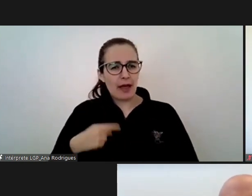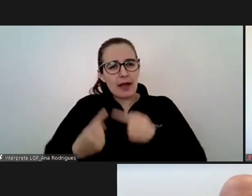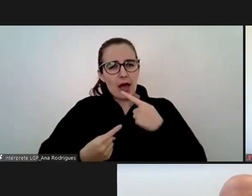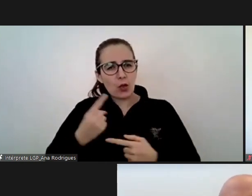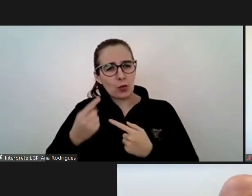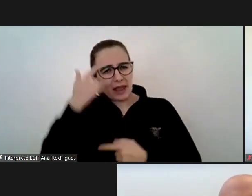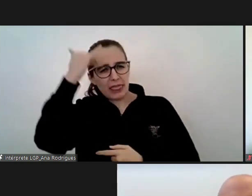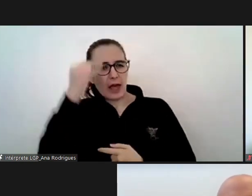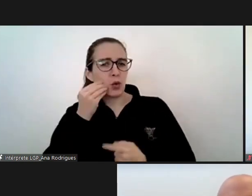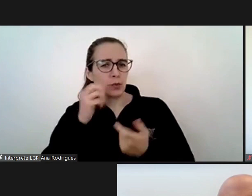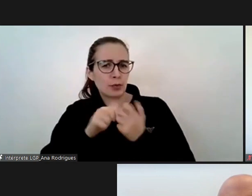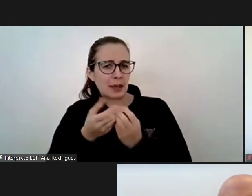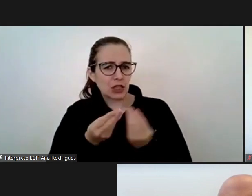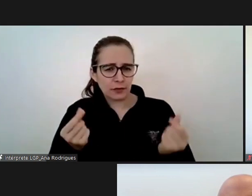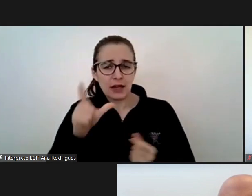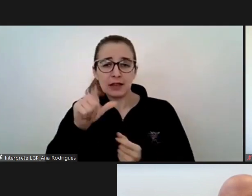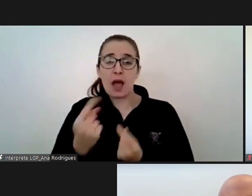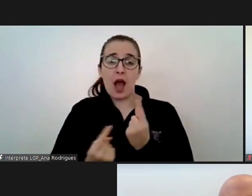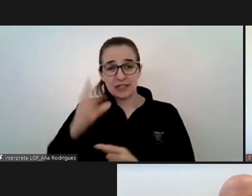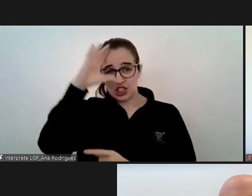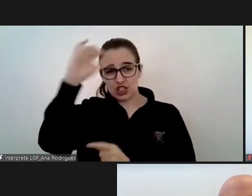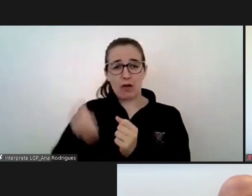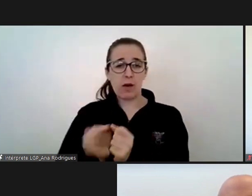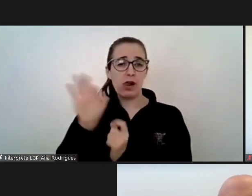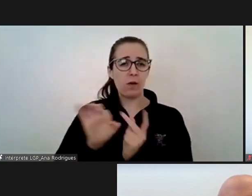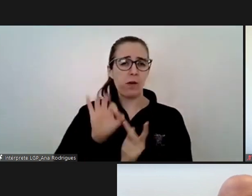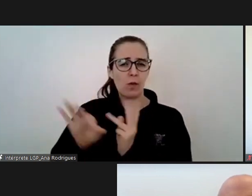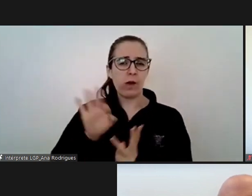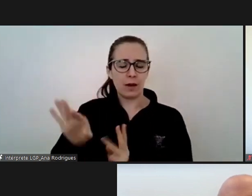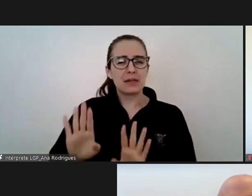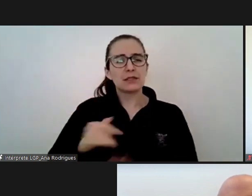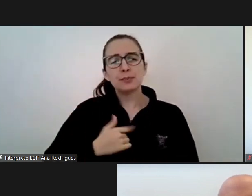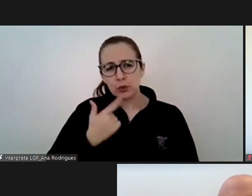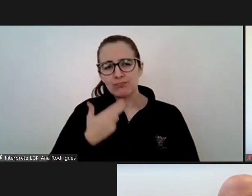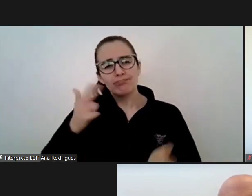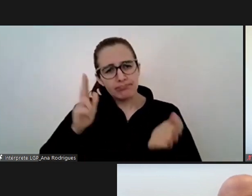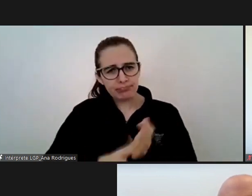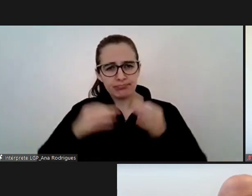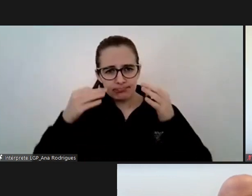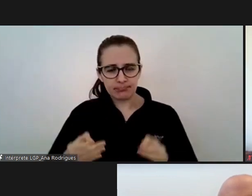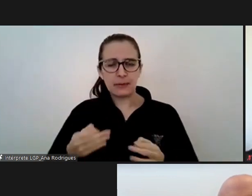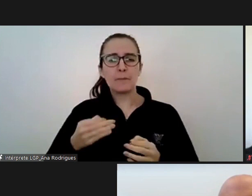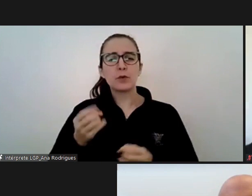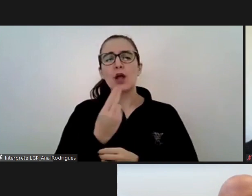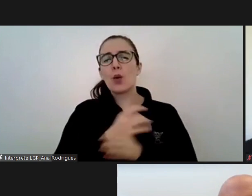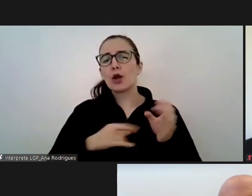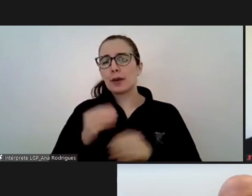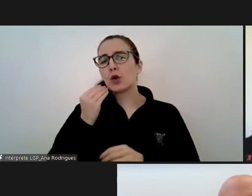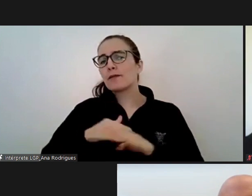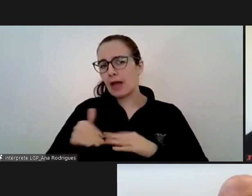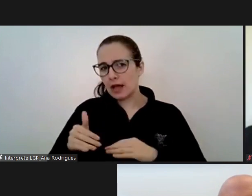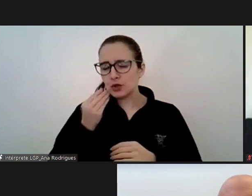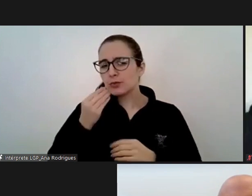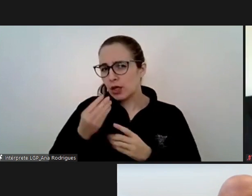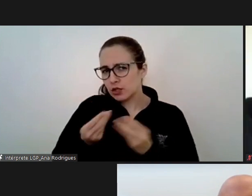assunto para os Estados, o que é que efetivamente tem feito para combater o que é um grave problema das nossas democracias, não